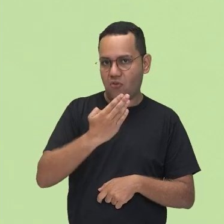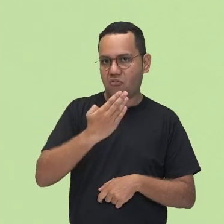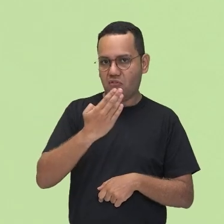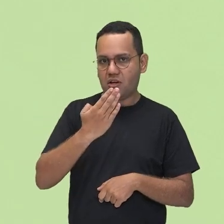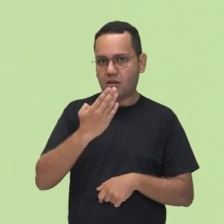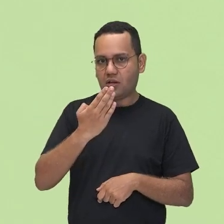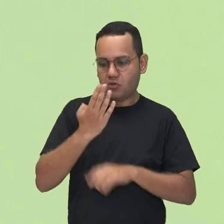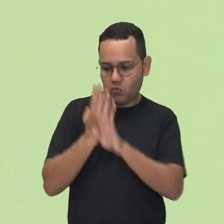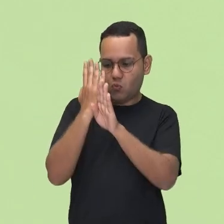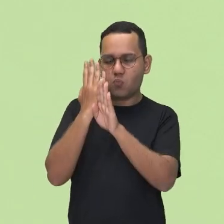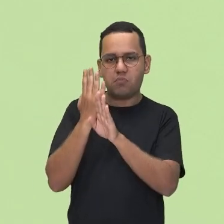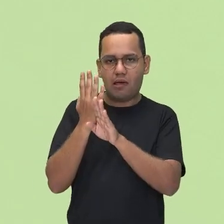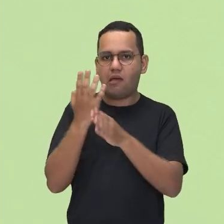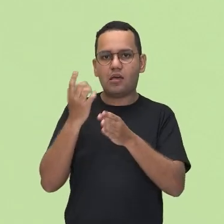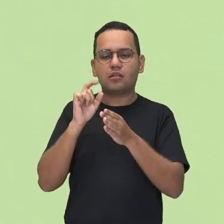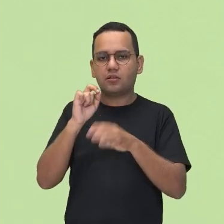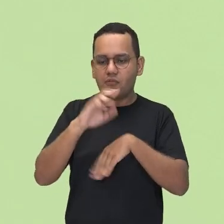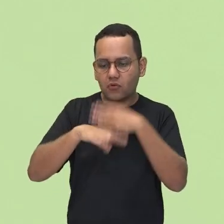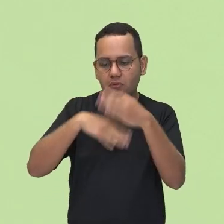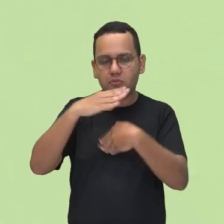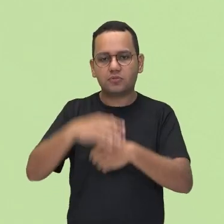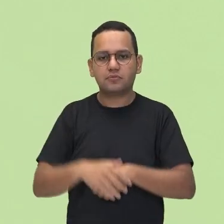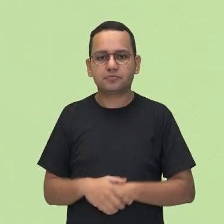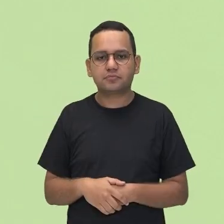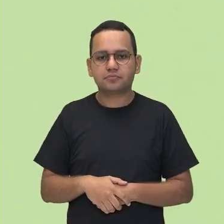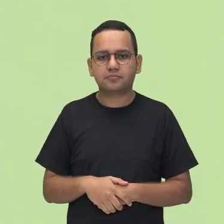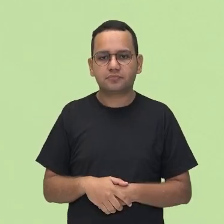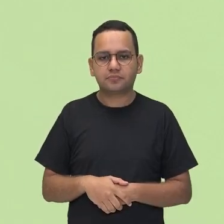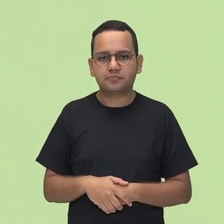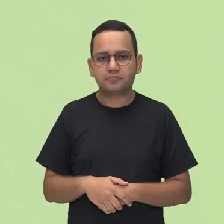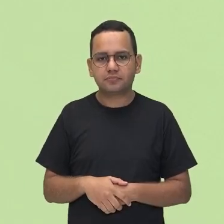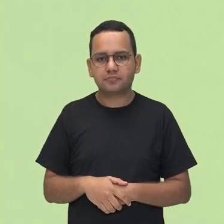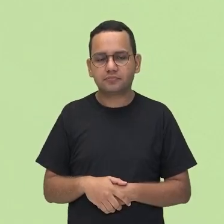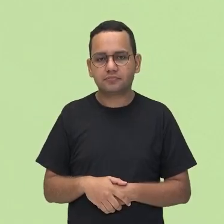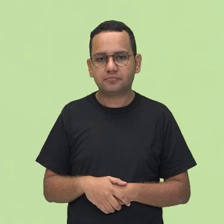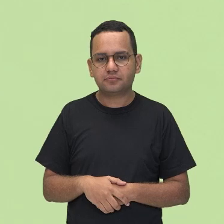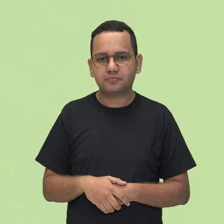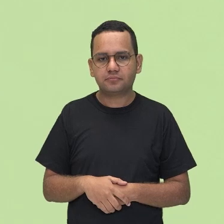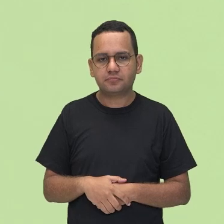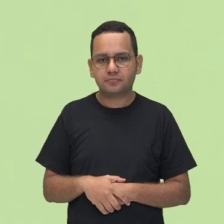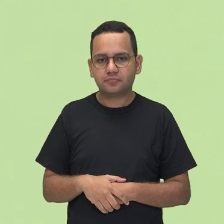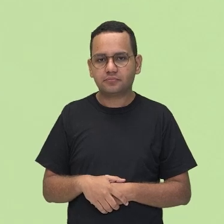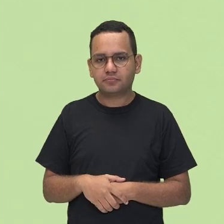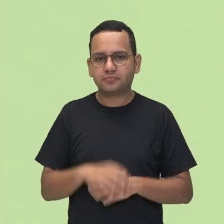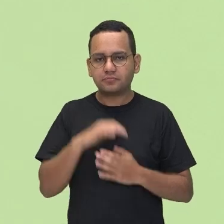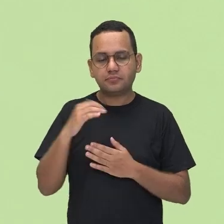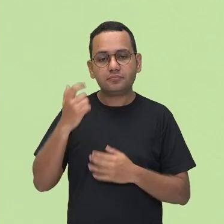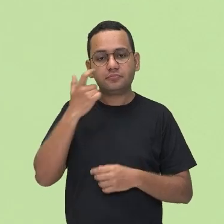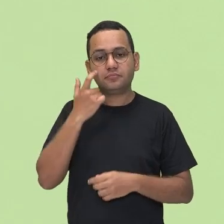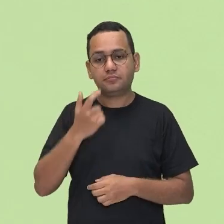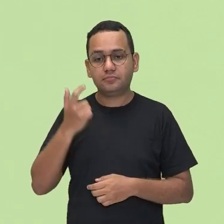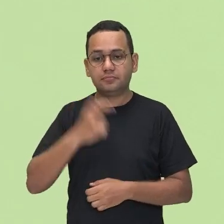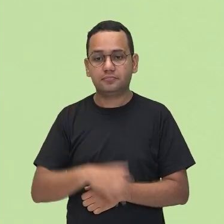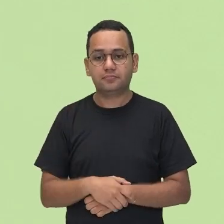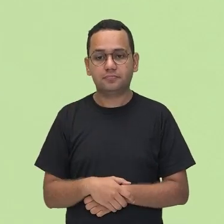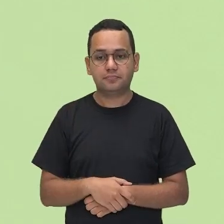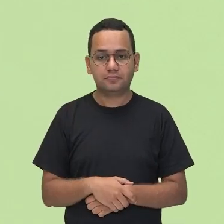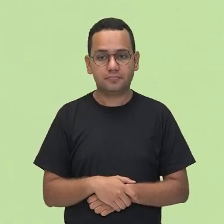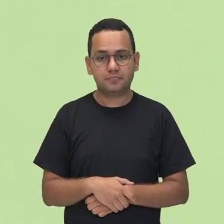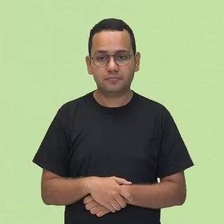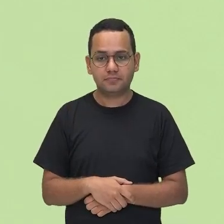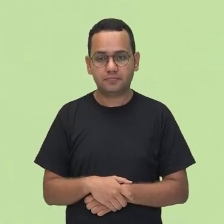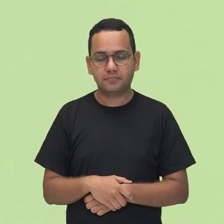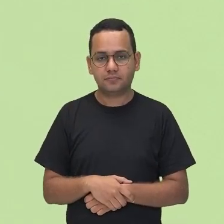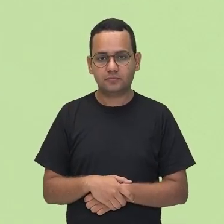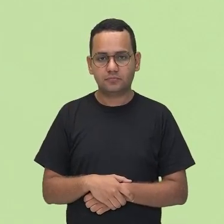evolutivas, que é a teoria da evolução, né? Da evolução dos seres vivos. Então, quando nós